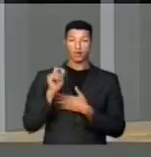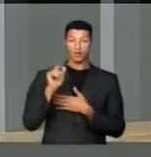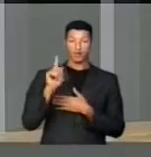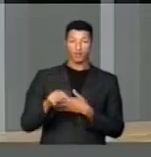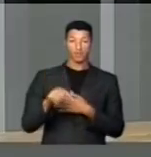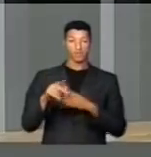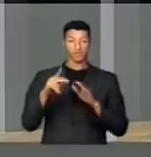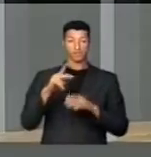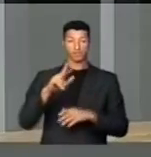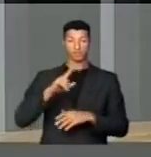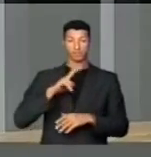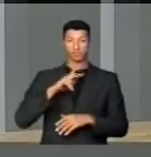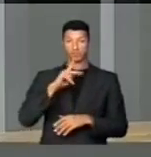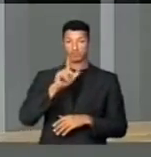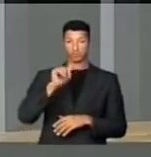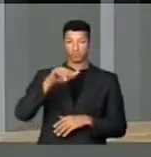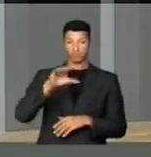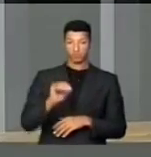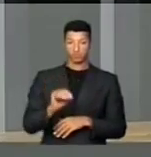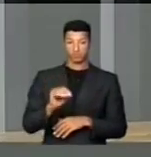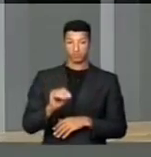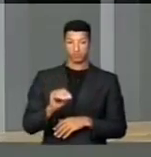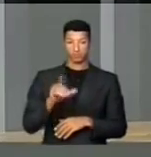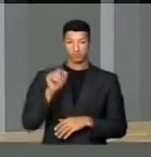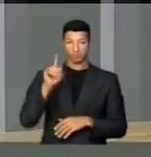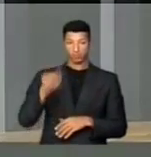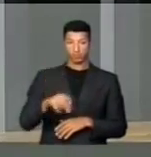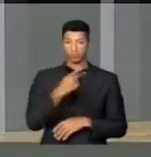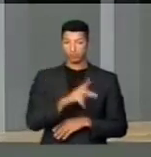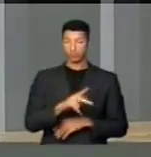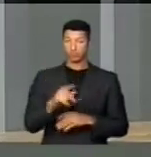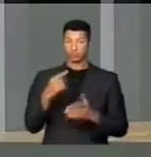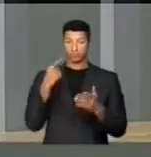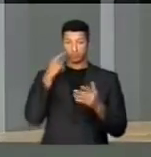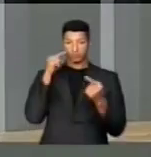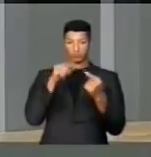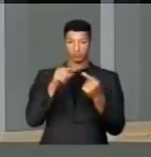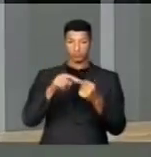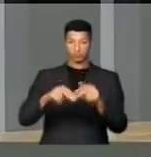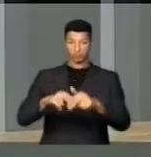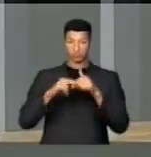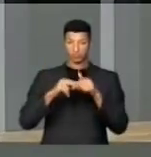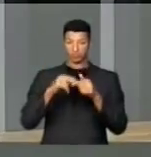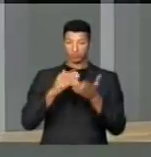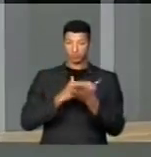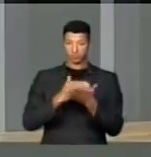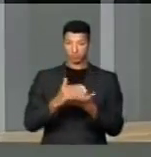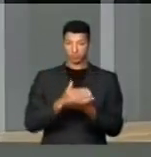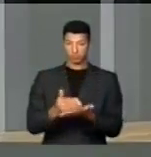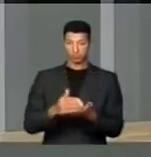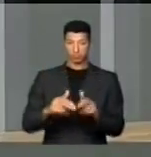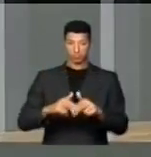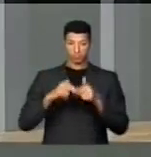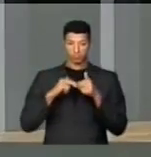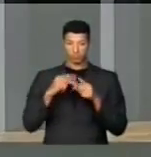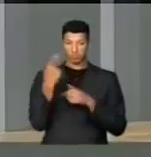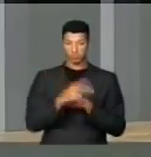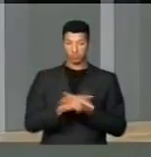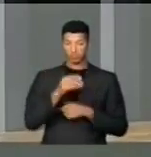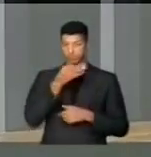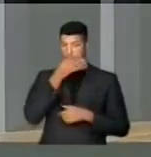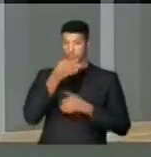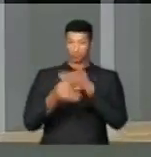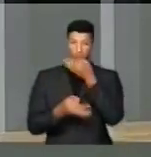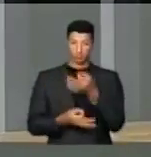esta parte do plano plurianual que ela corrobora através da sua iniciativa, através da sua